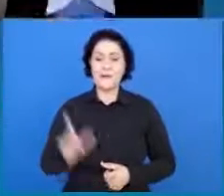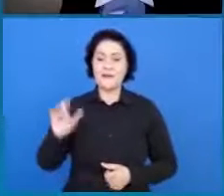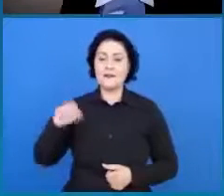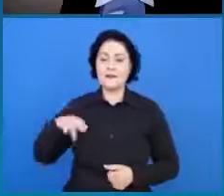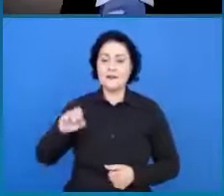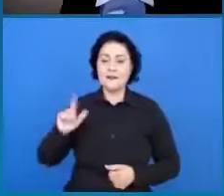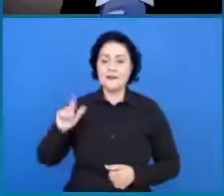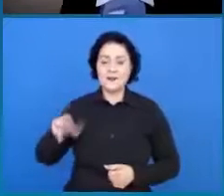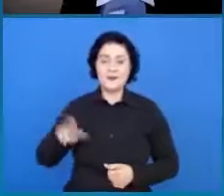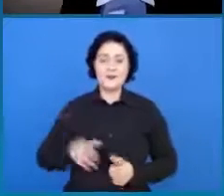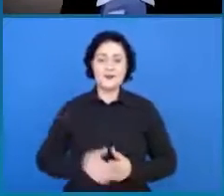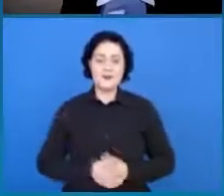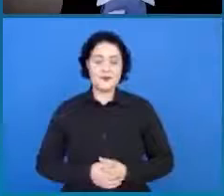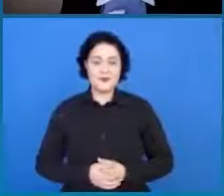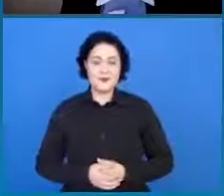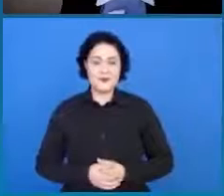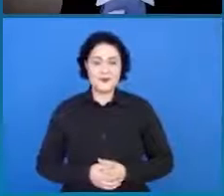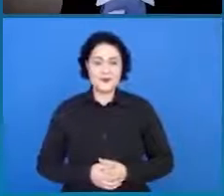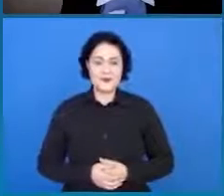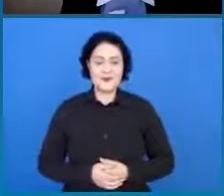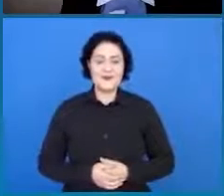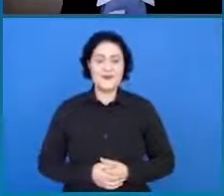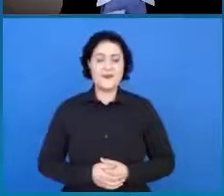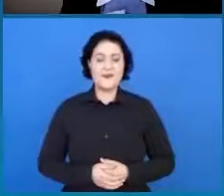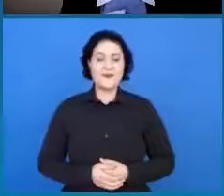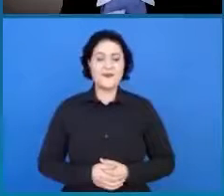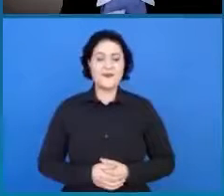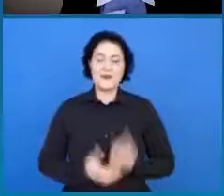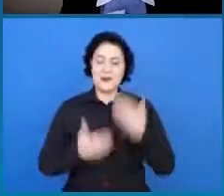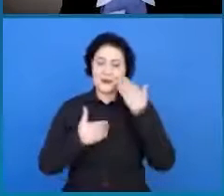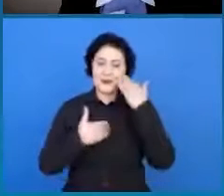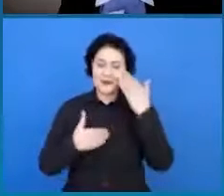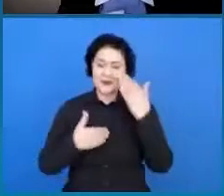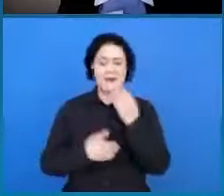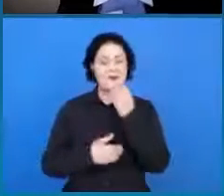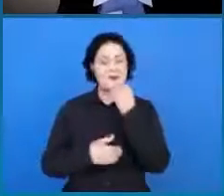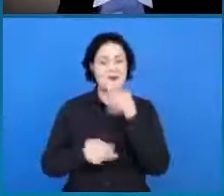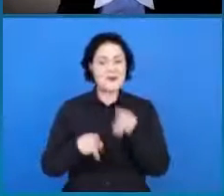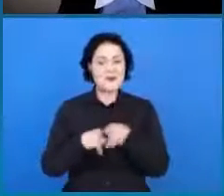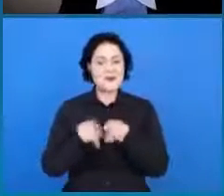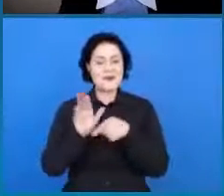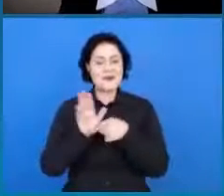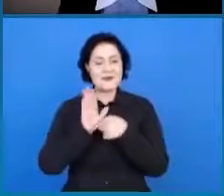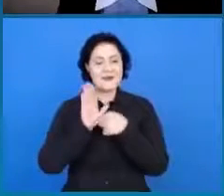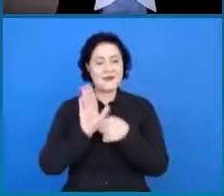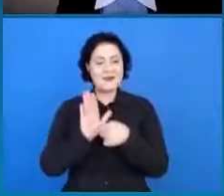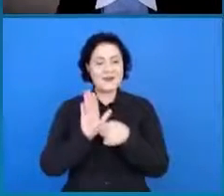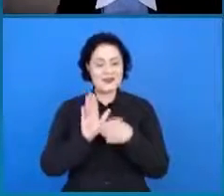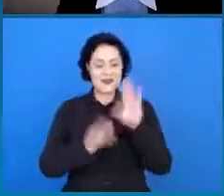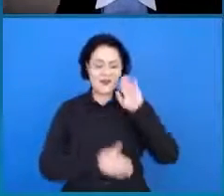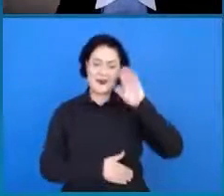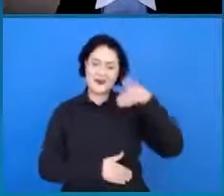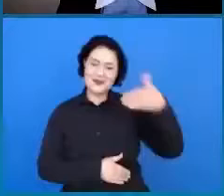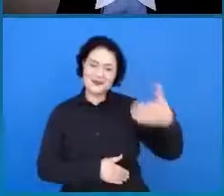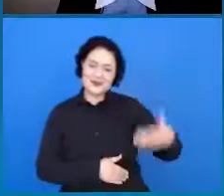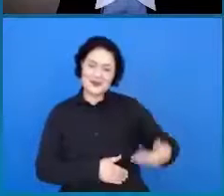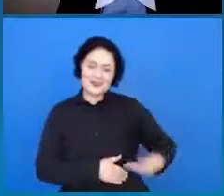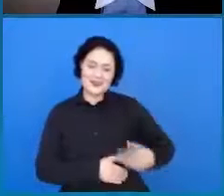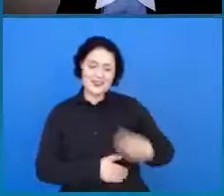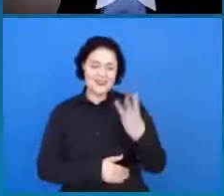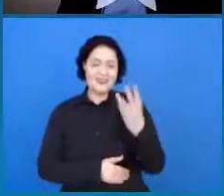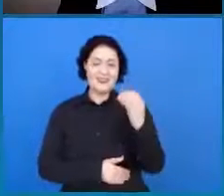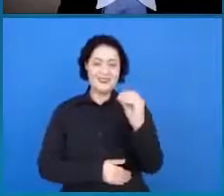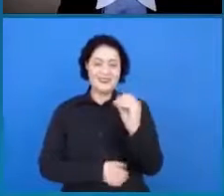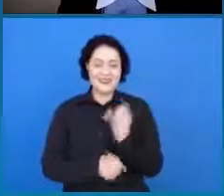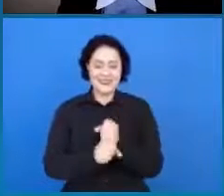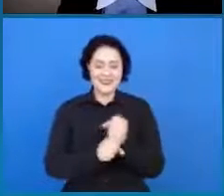inicialmente é muito obrigado Milena pela oportunidade de mostrar gastar Nossa homenagem aos 30